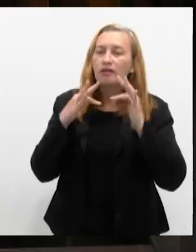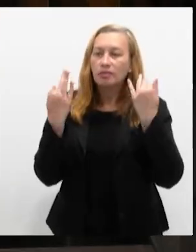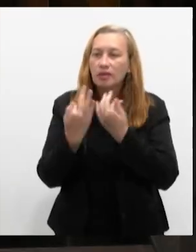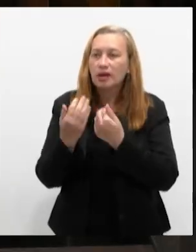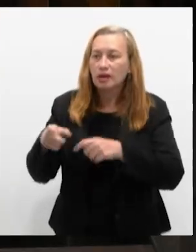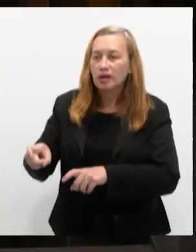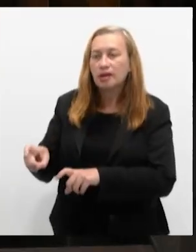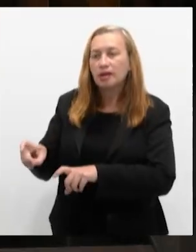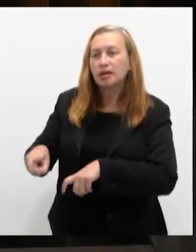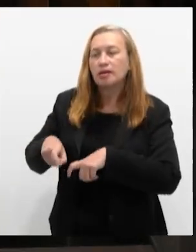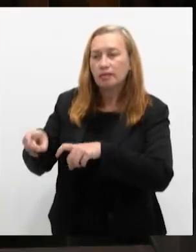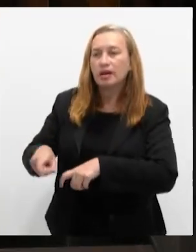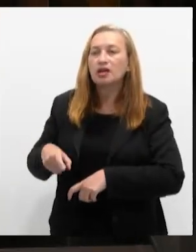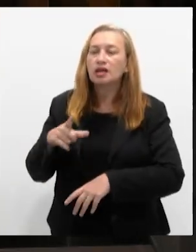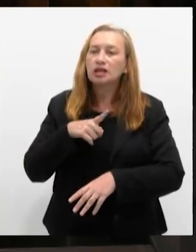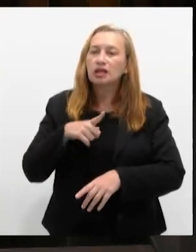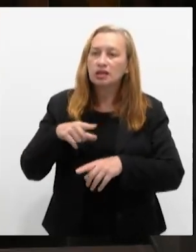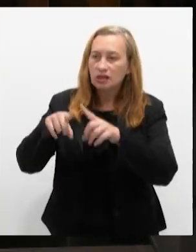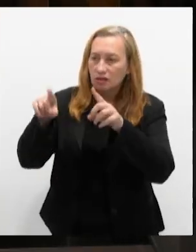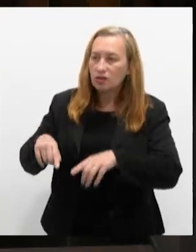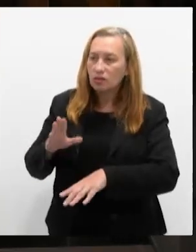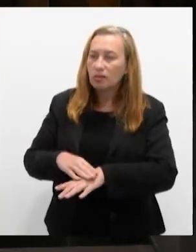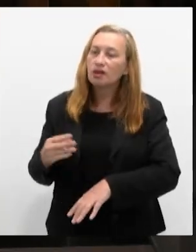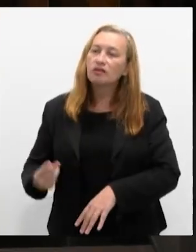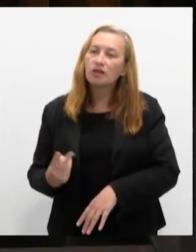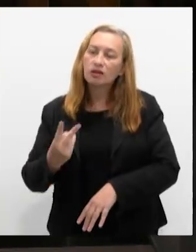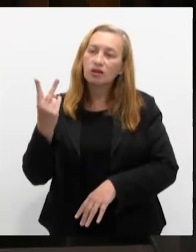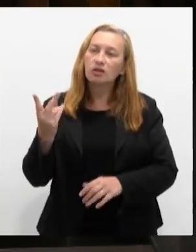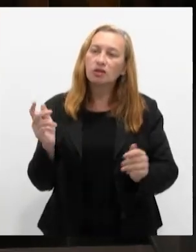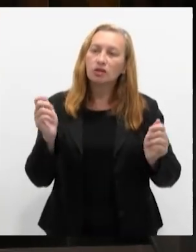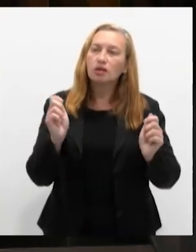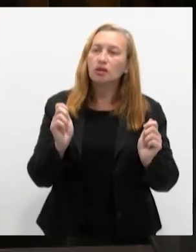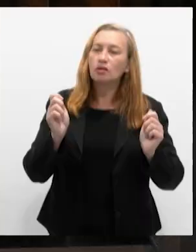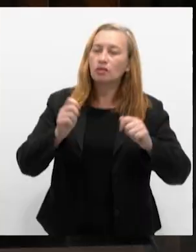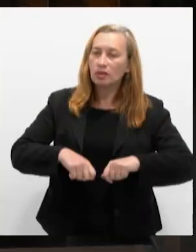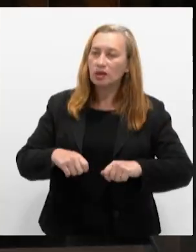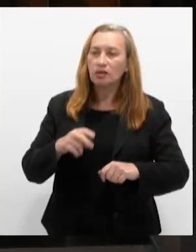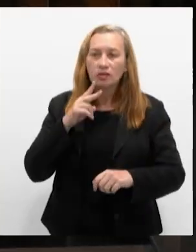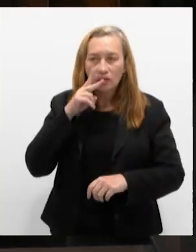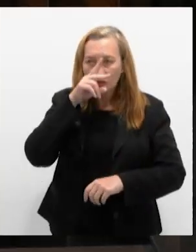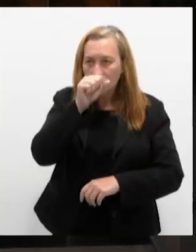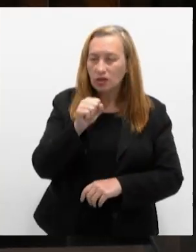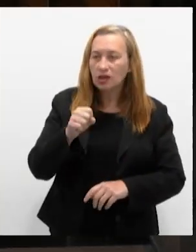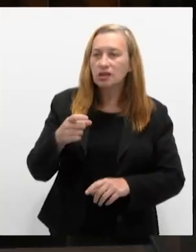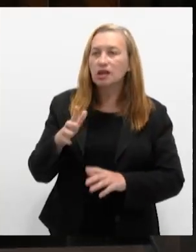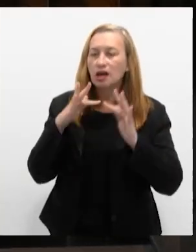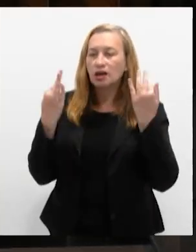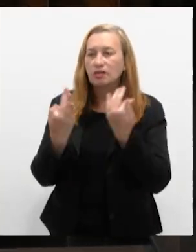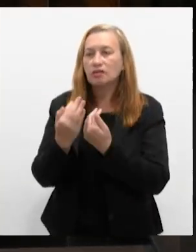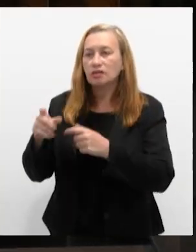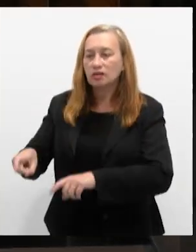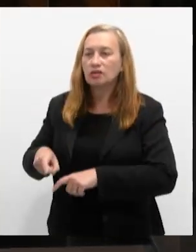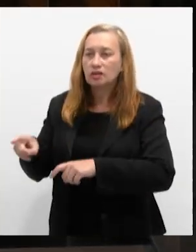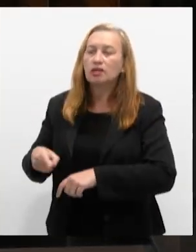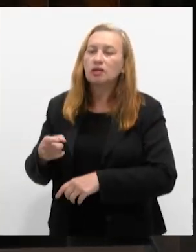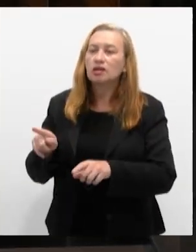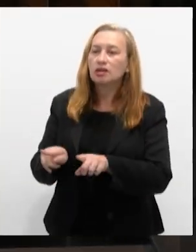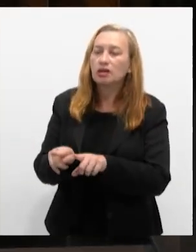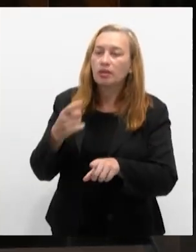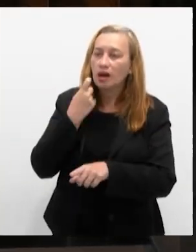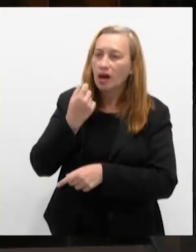valorizados, tenha competências mais bem definidas e consiga fortalecer a agricultura familiar e a pesca no Estado do Rio de